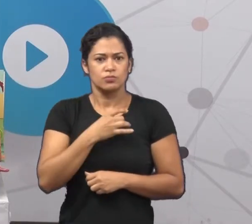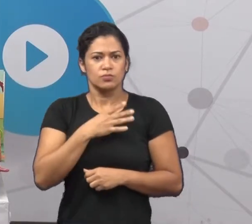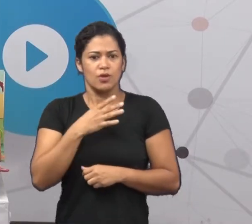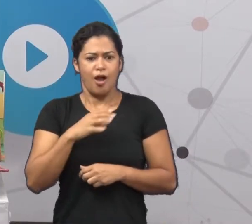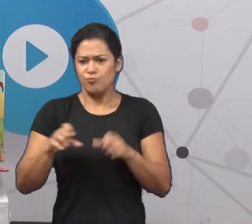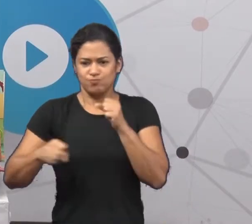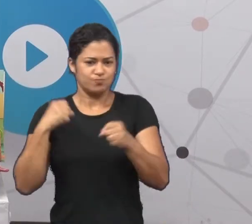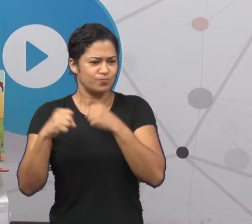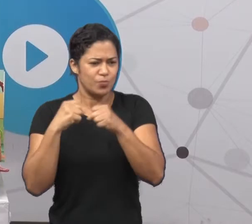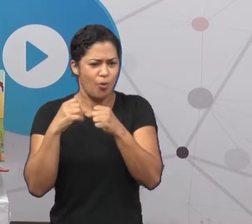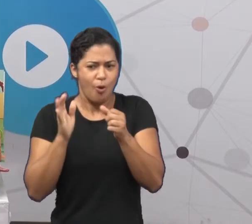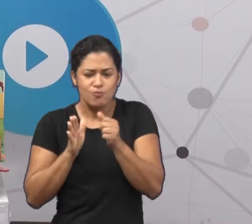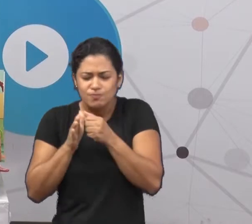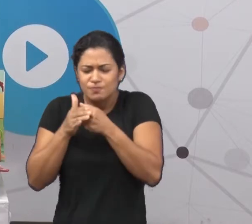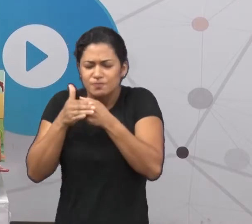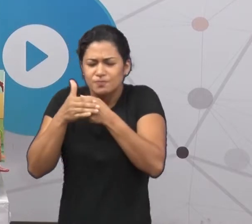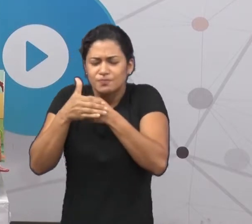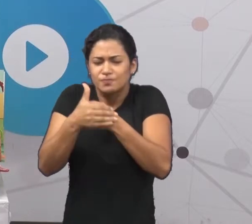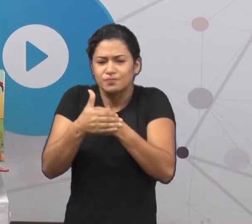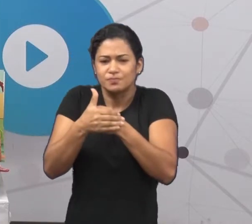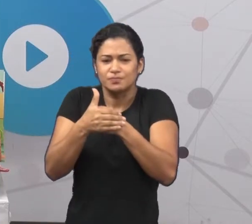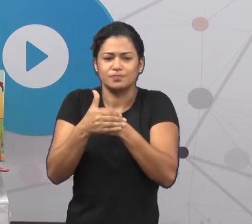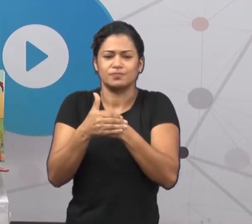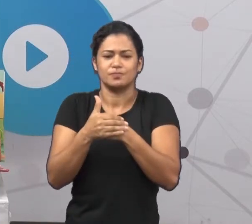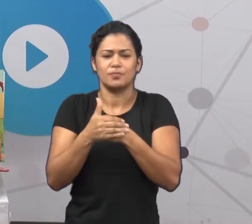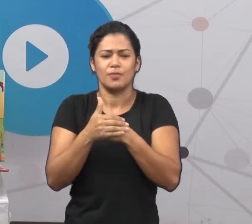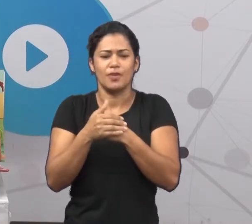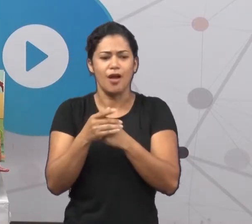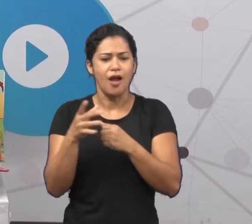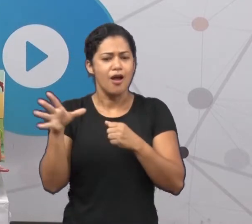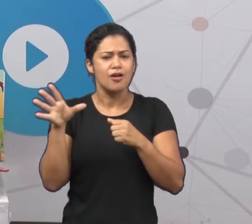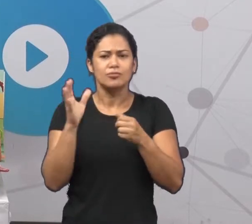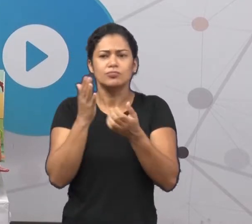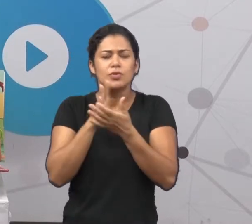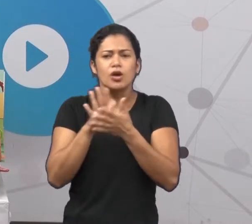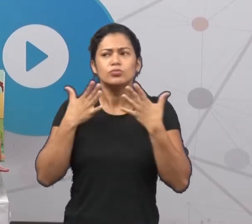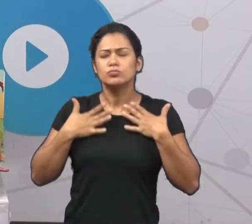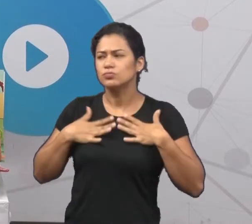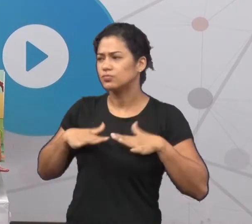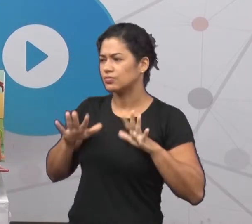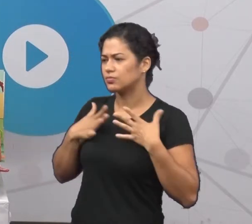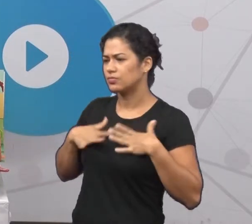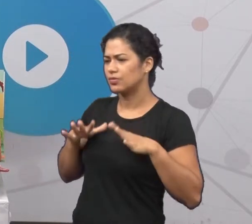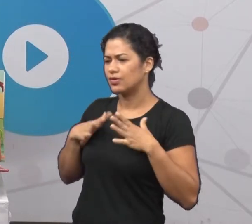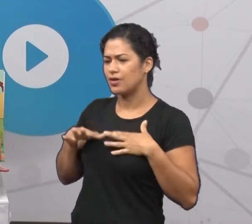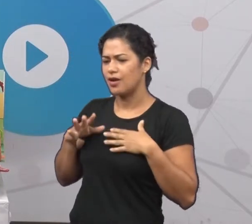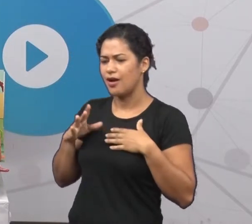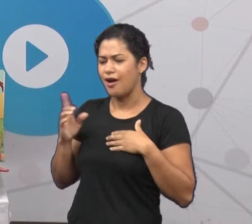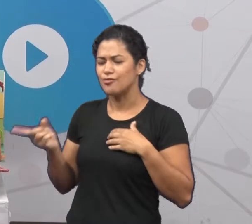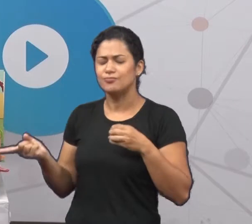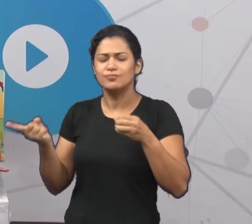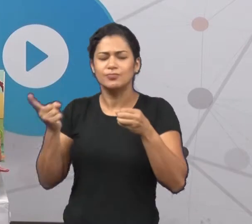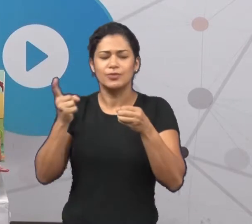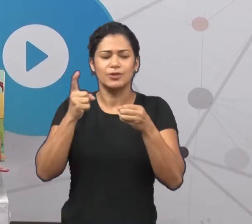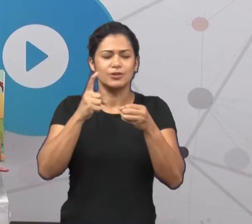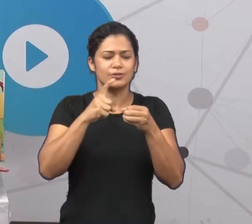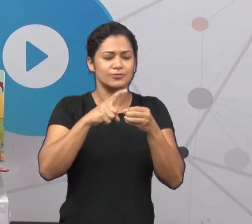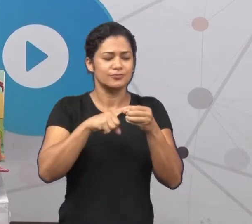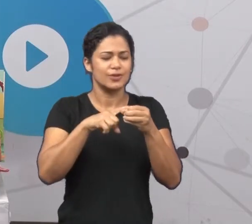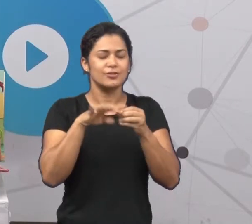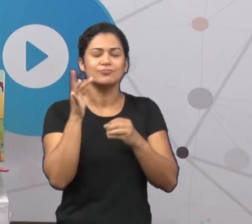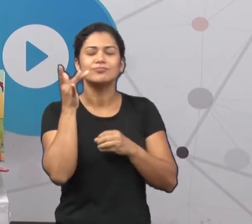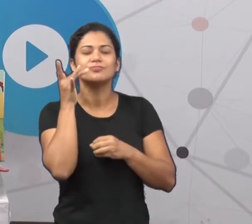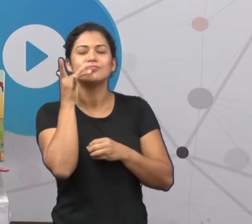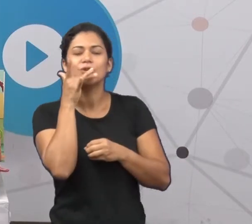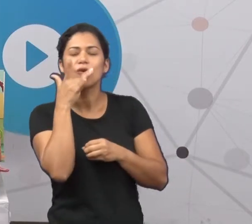sair correndo e se esconder. Quando o barulho acabou, os dois voltaram a se